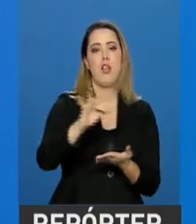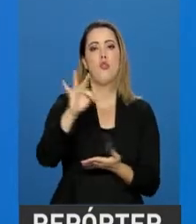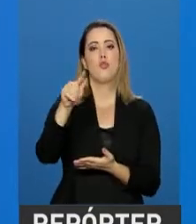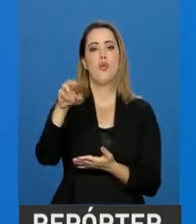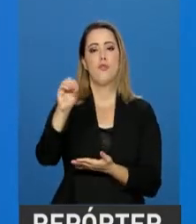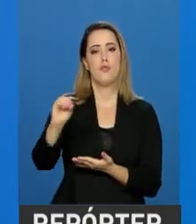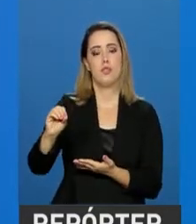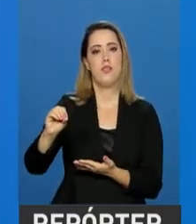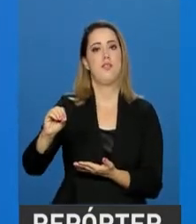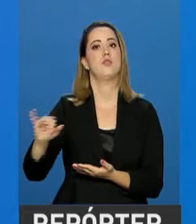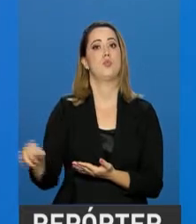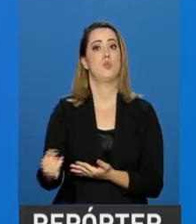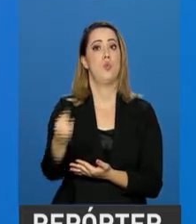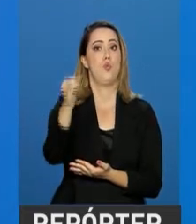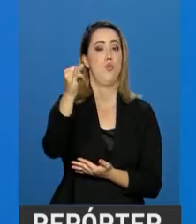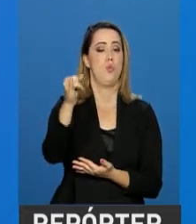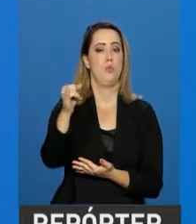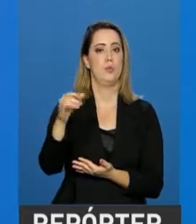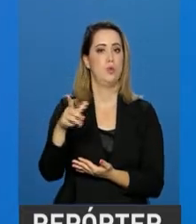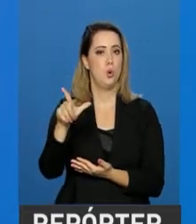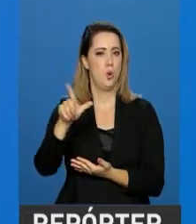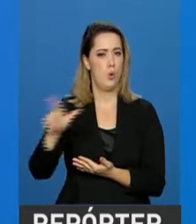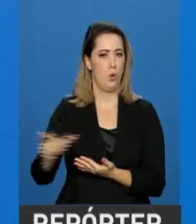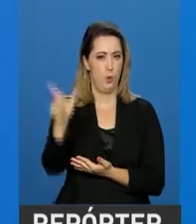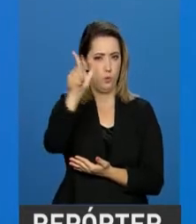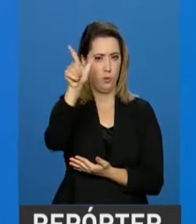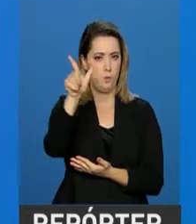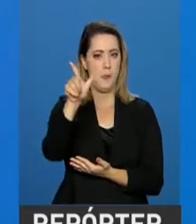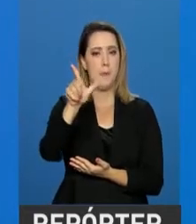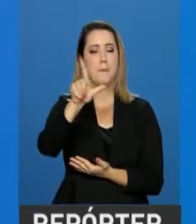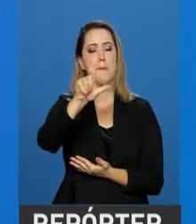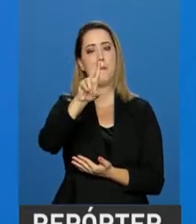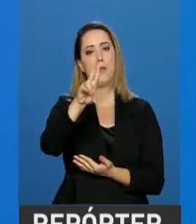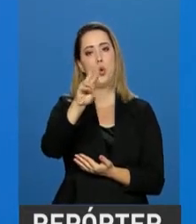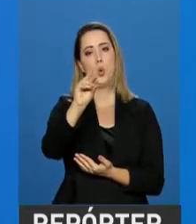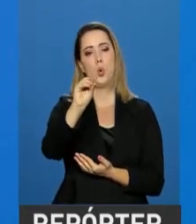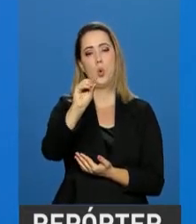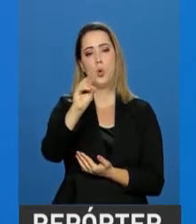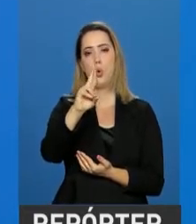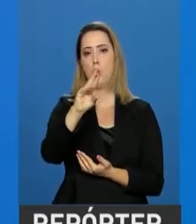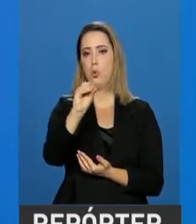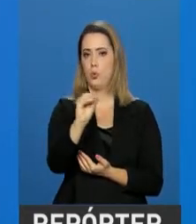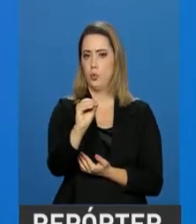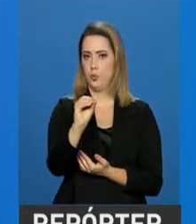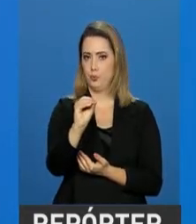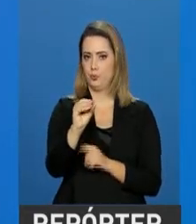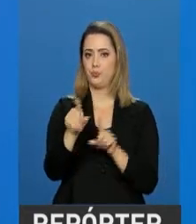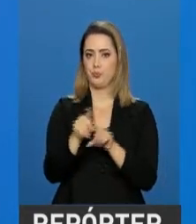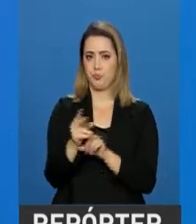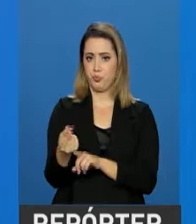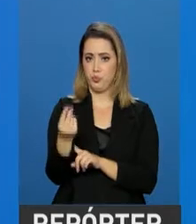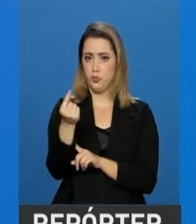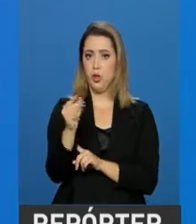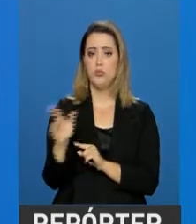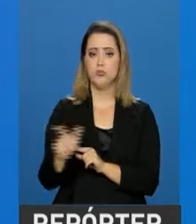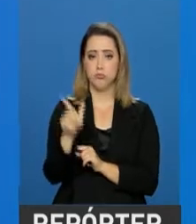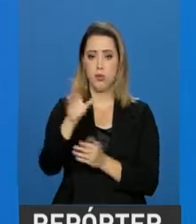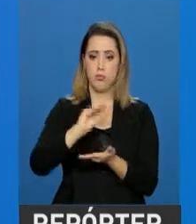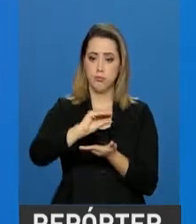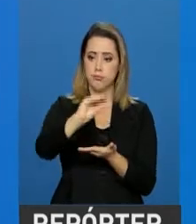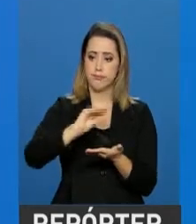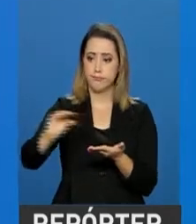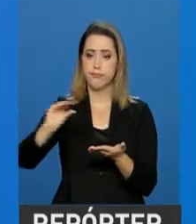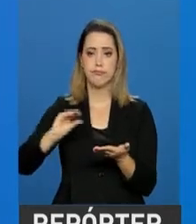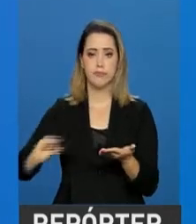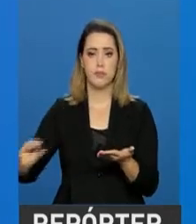garantia isso para nós é importante porque nós estamos falando agora de